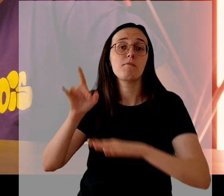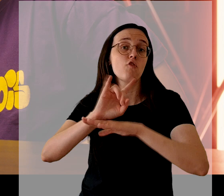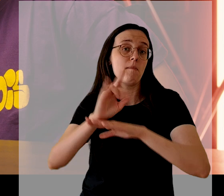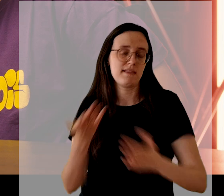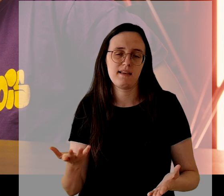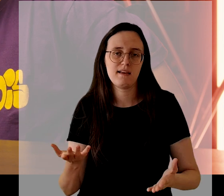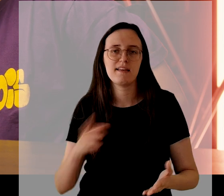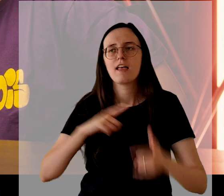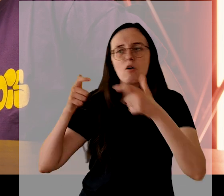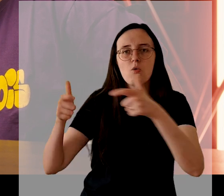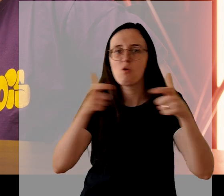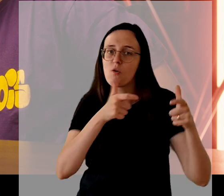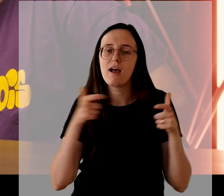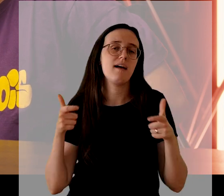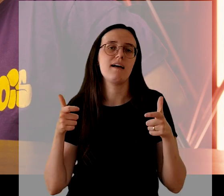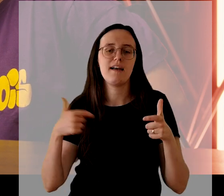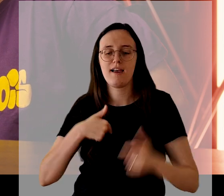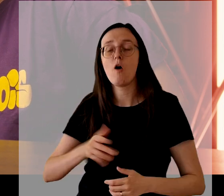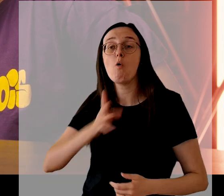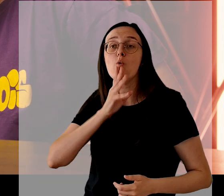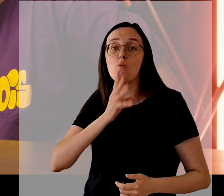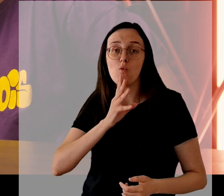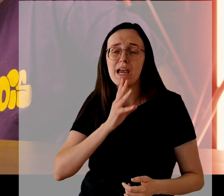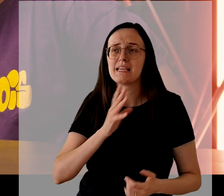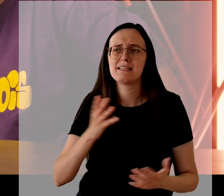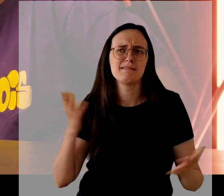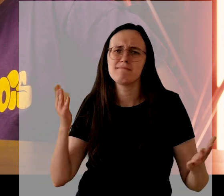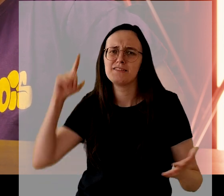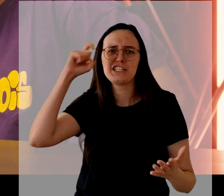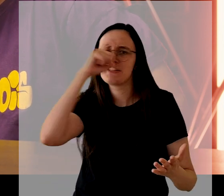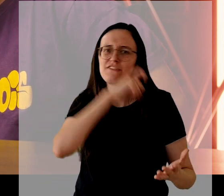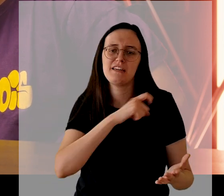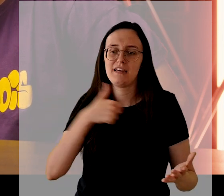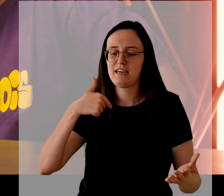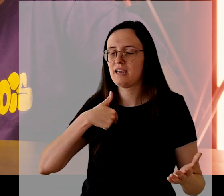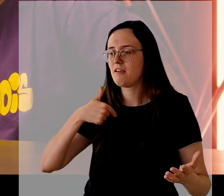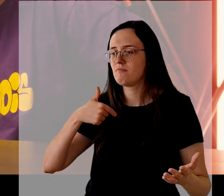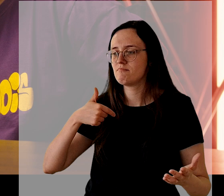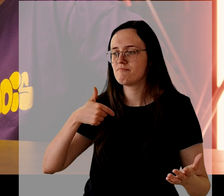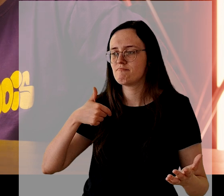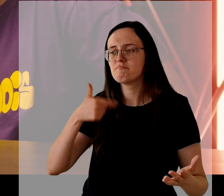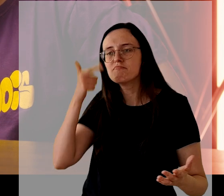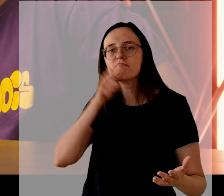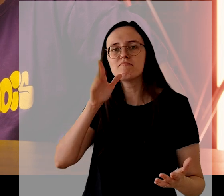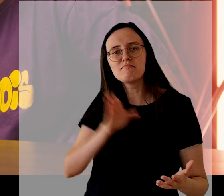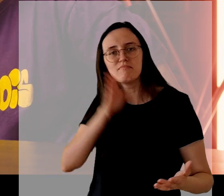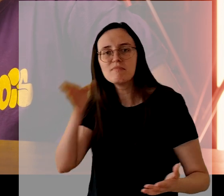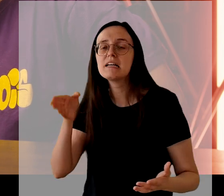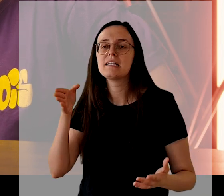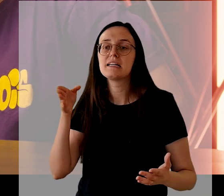documentário, tem lugares que eu conheci assim que dificilmente eu ia estar